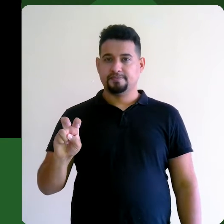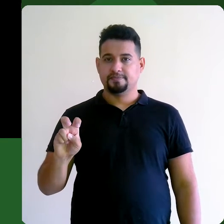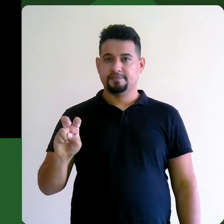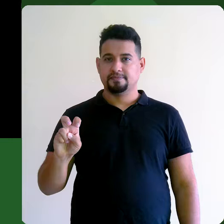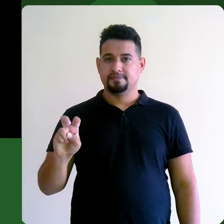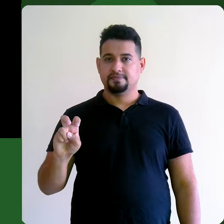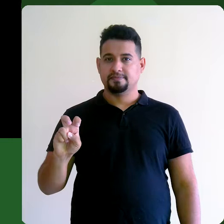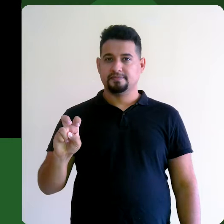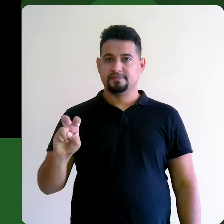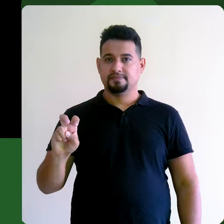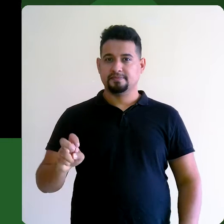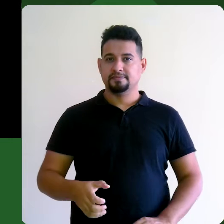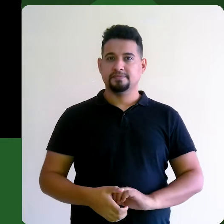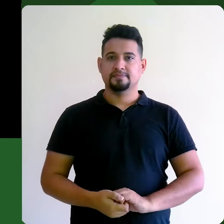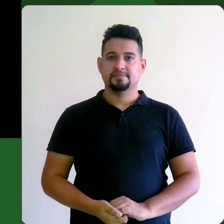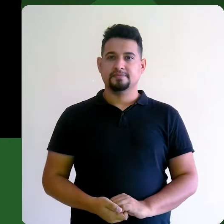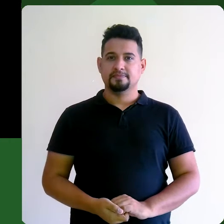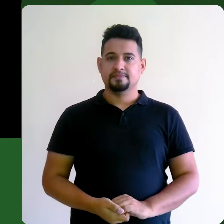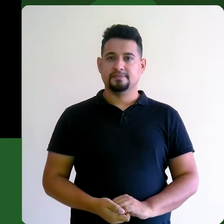22,5.